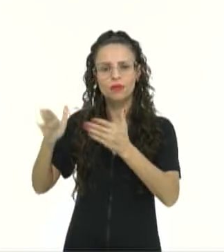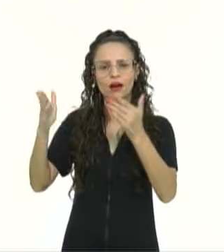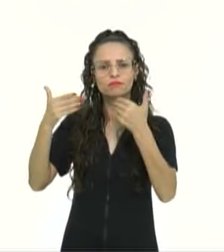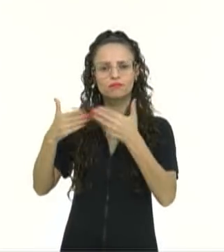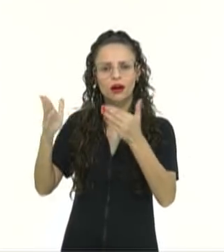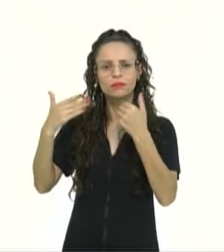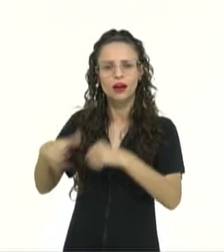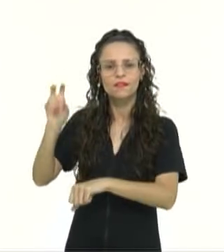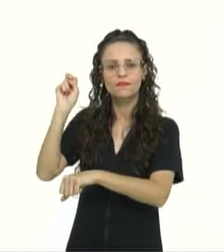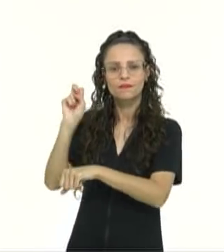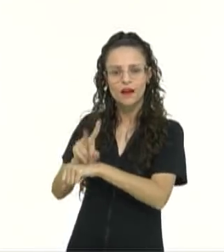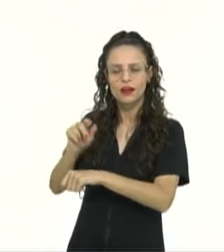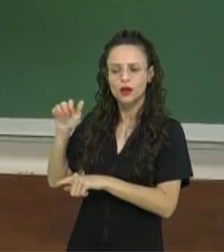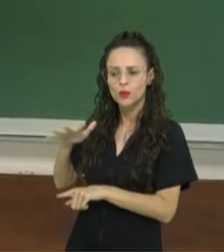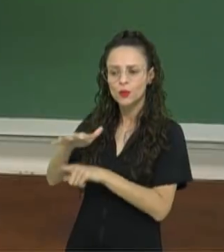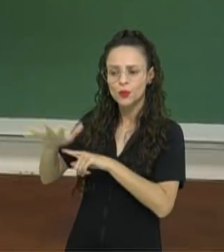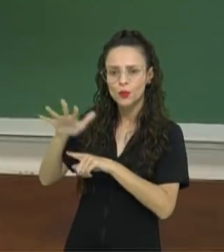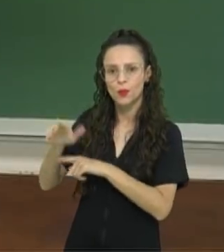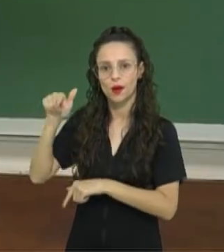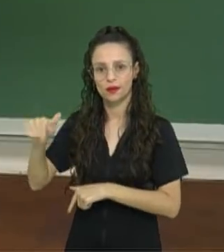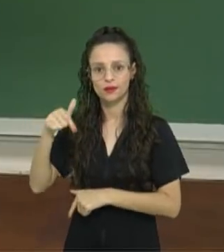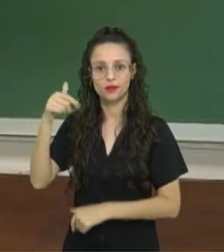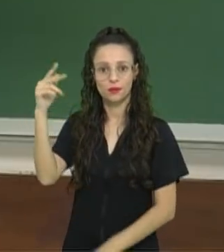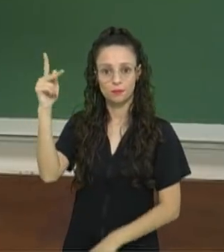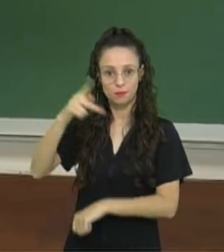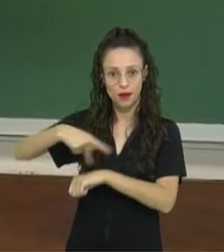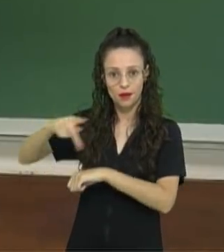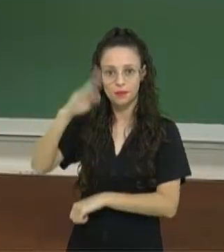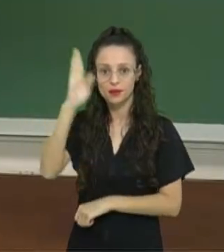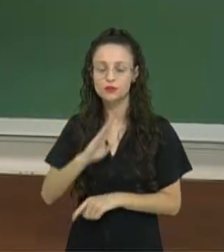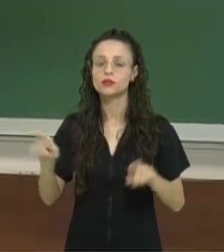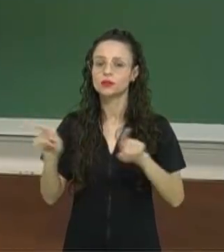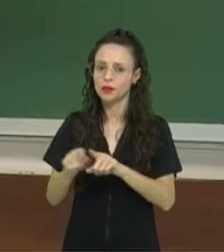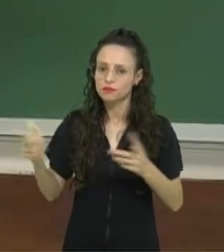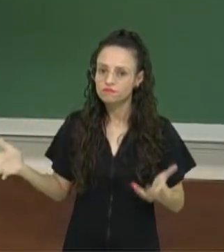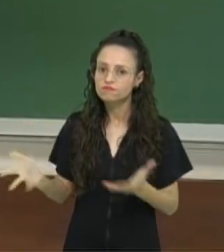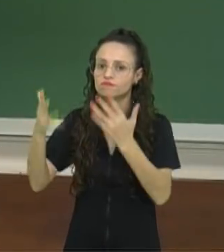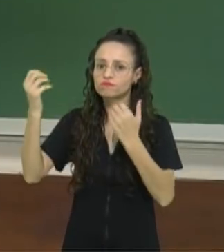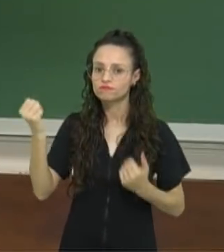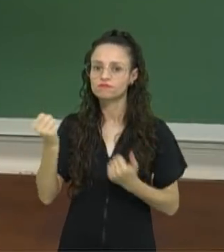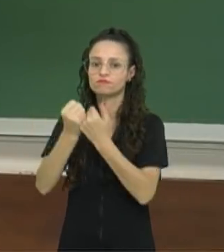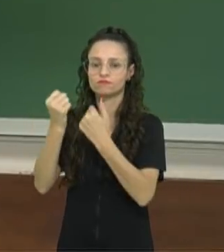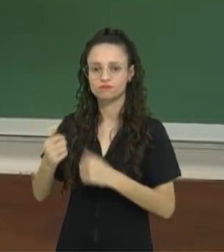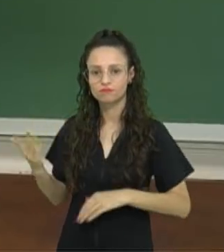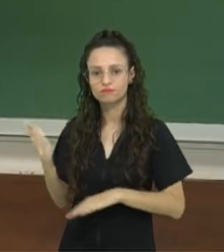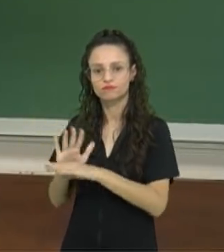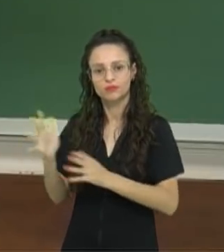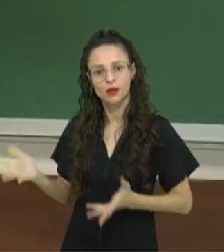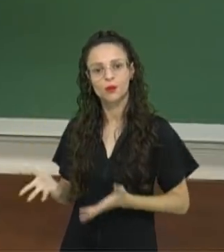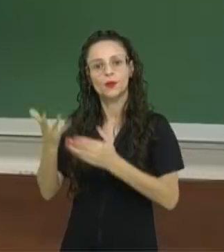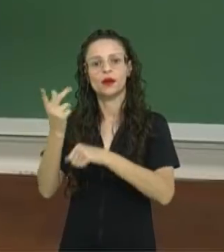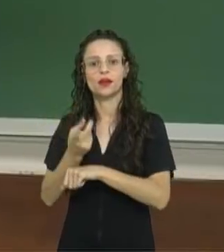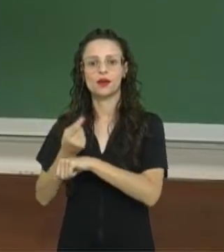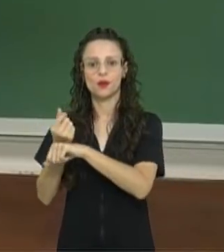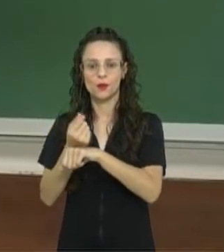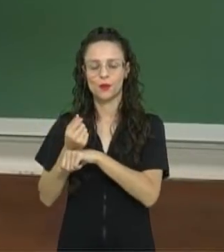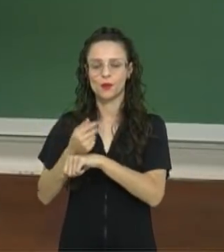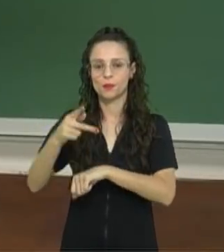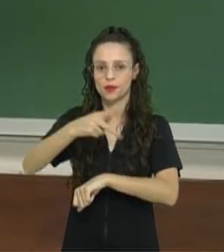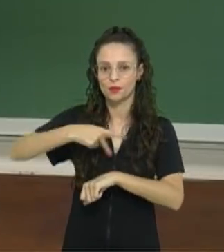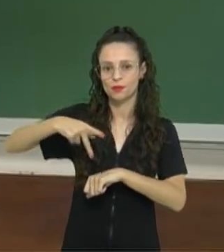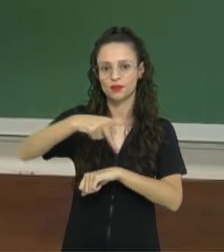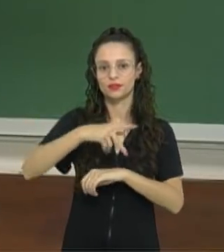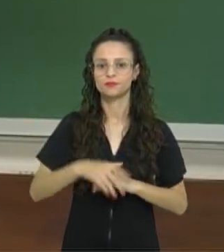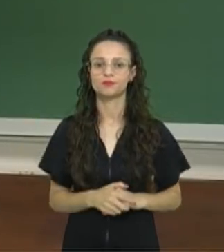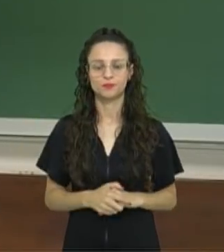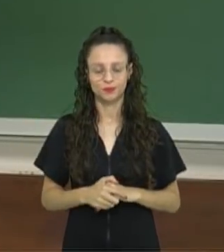no nosso país e também contribui significativamente aí para a economia do nosso país. Então,